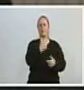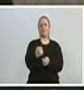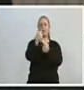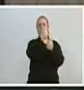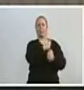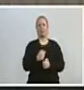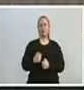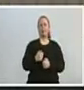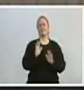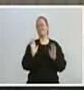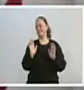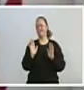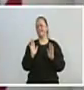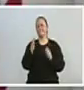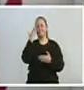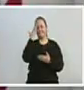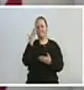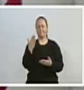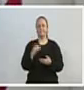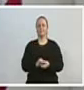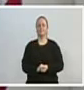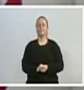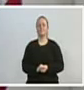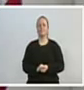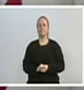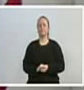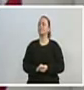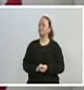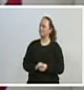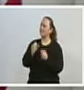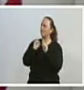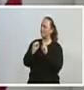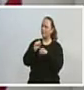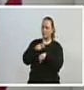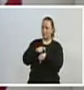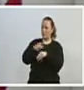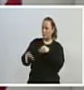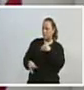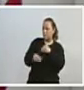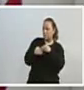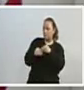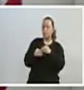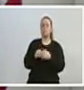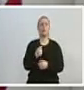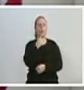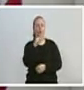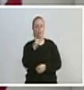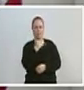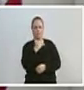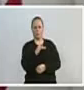povo novamente. Obrigado. Doutor Marcos, poderia me conceder um tempo para concluir? Lhe concedo mais um minuto e